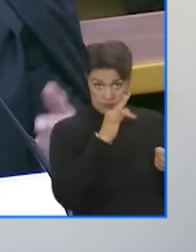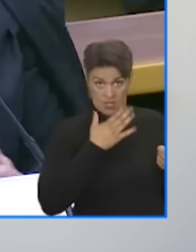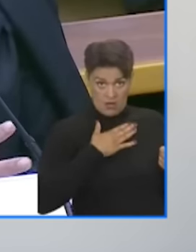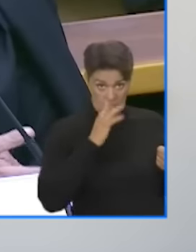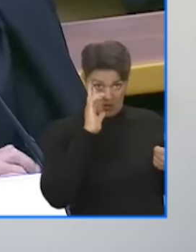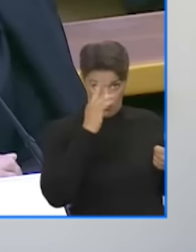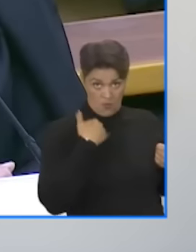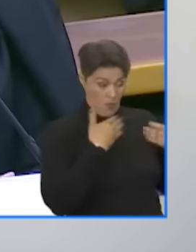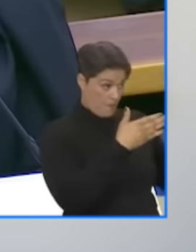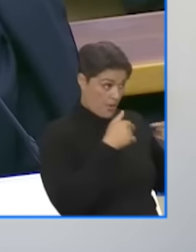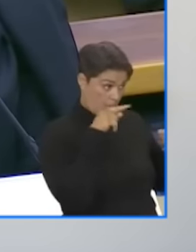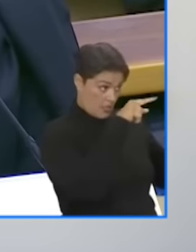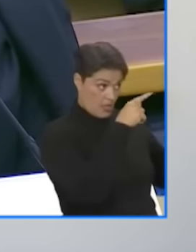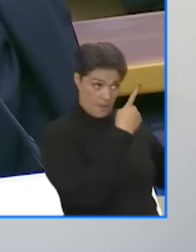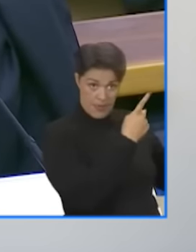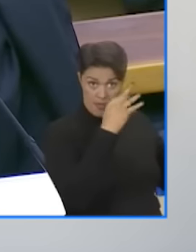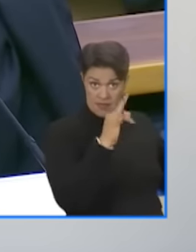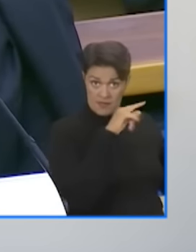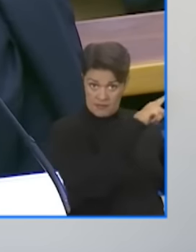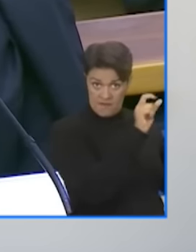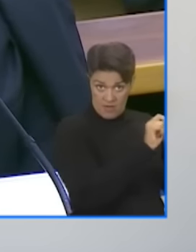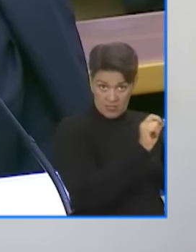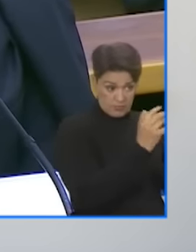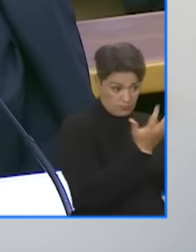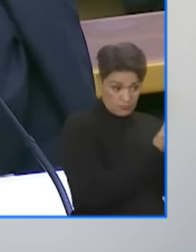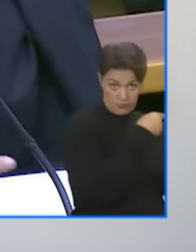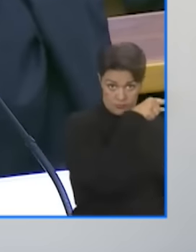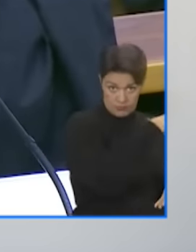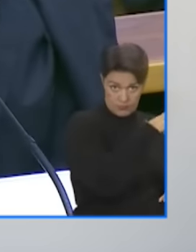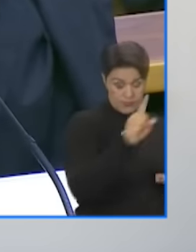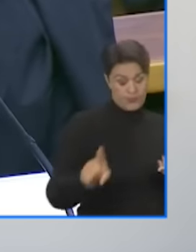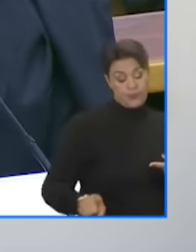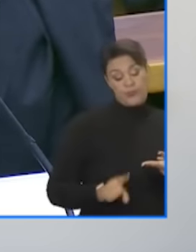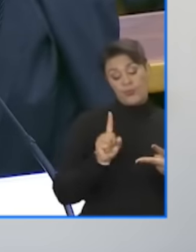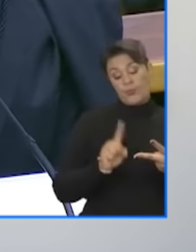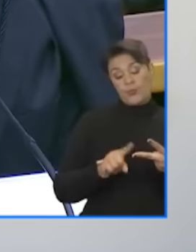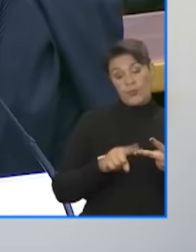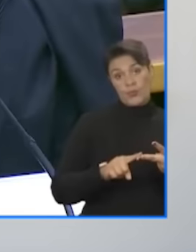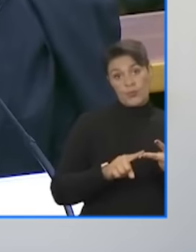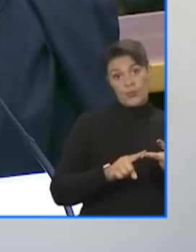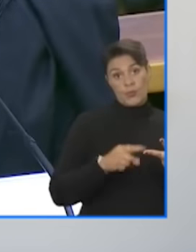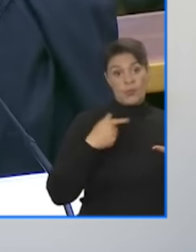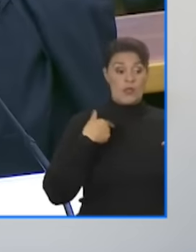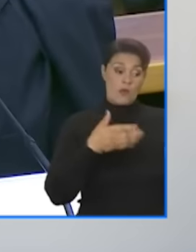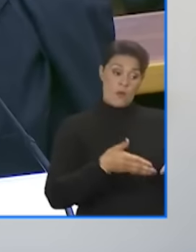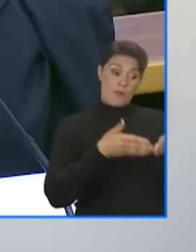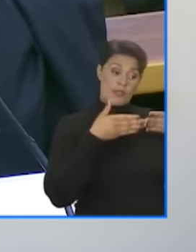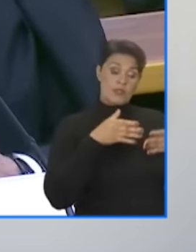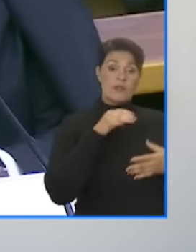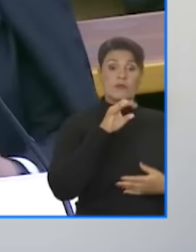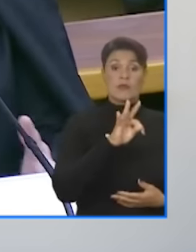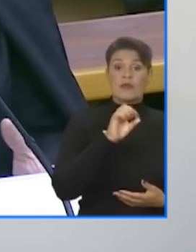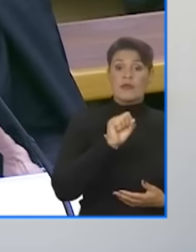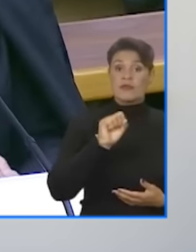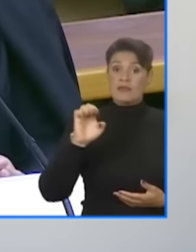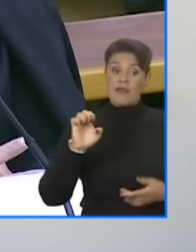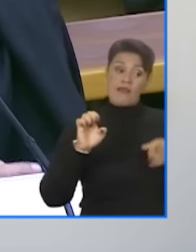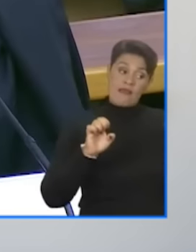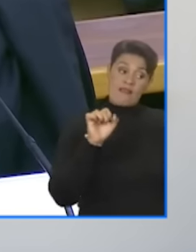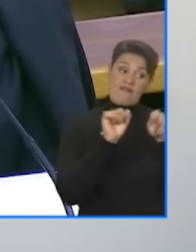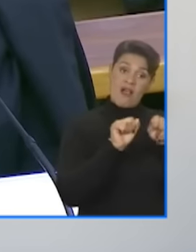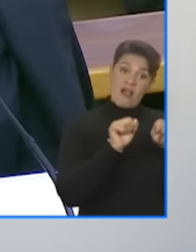correta ou não. O que, que o STF já fez? O STF aí, ele tem um espírito de corpo muito forte. A gente lembra que num passado